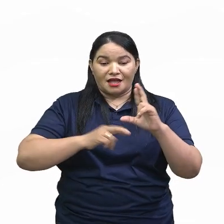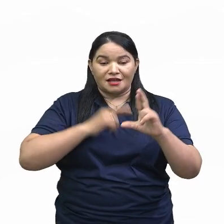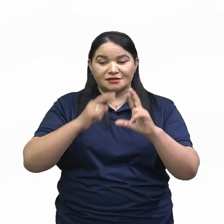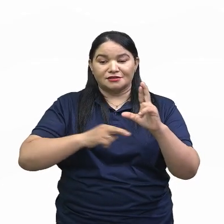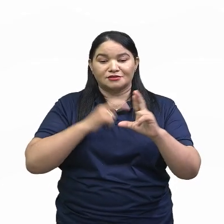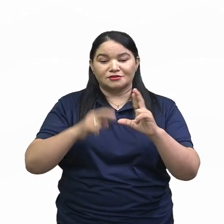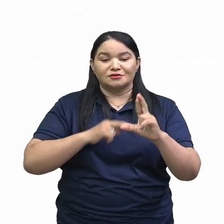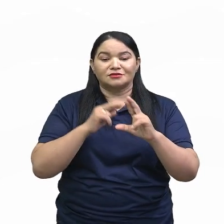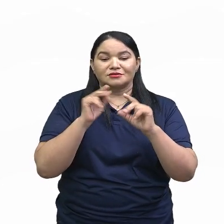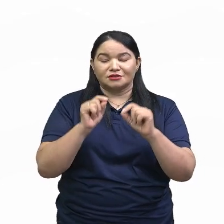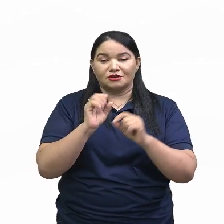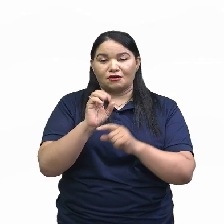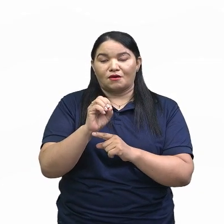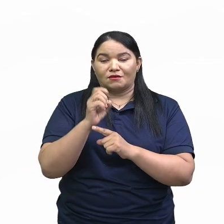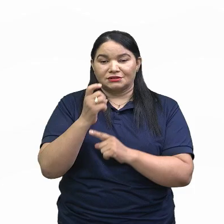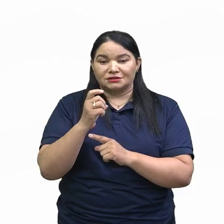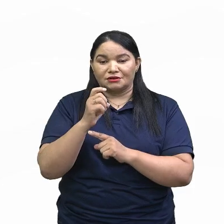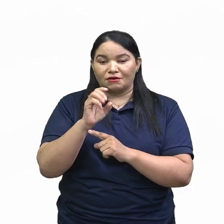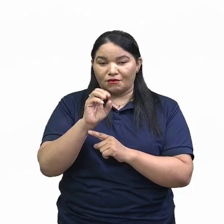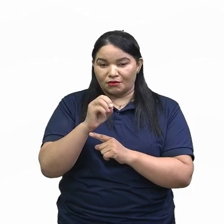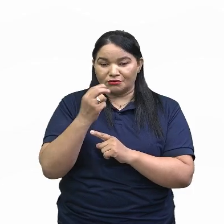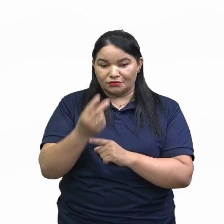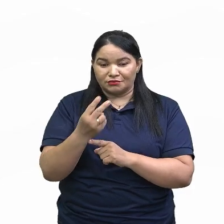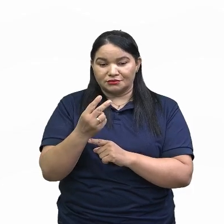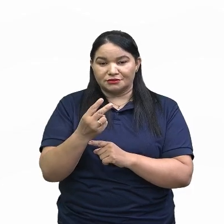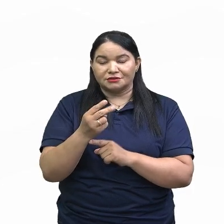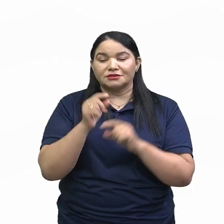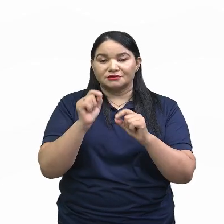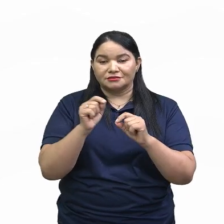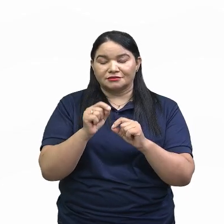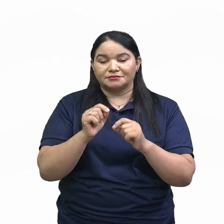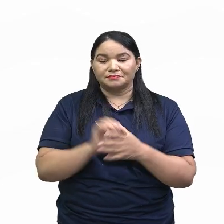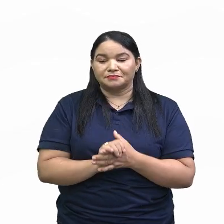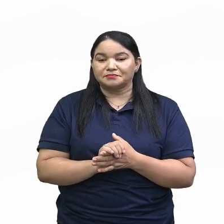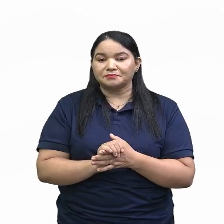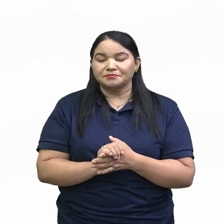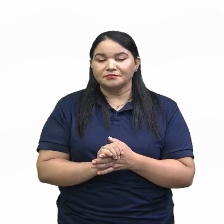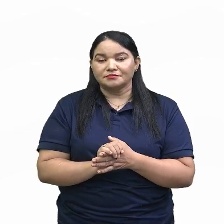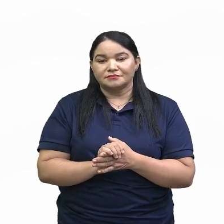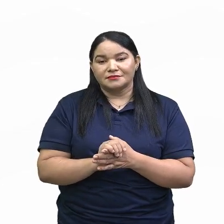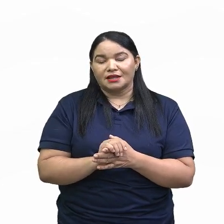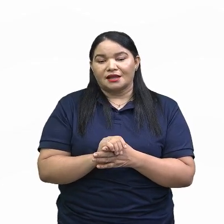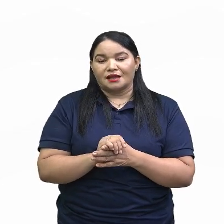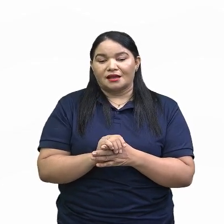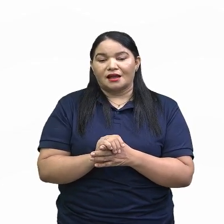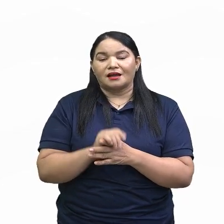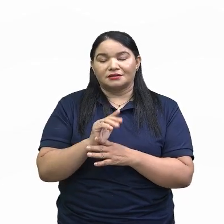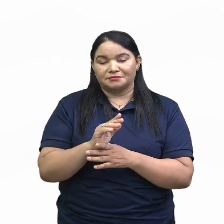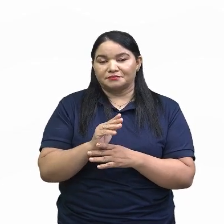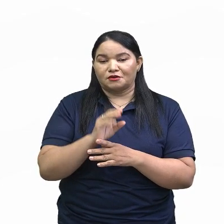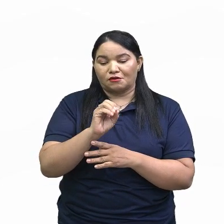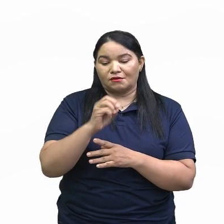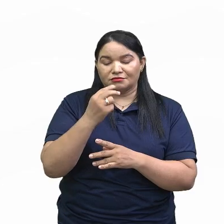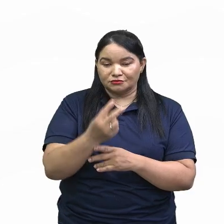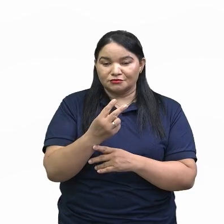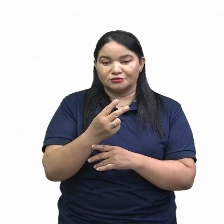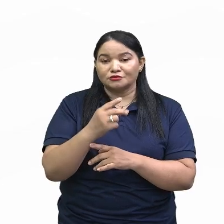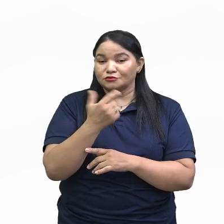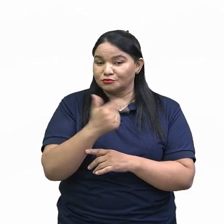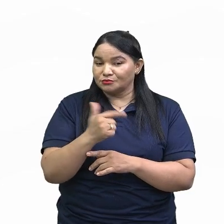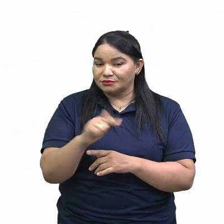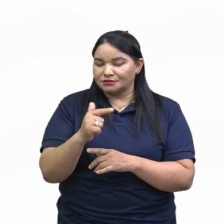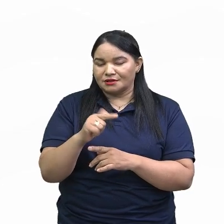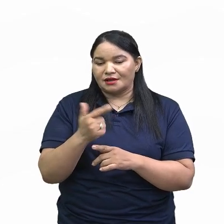anaeróbicas. Quando a gente fala de anaeróbicas, a gente está falando de reação onde não tem o oxigênio, né? É sem oxigênio.